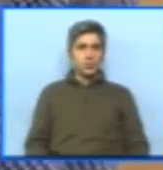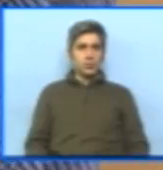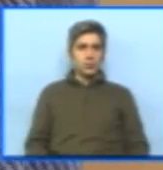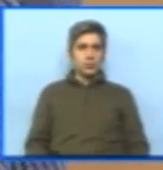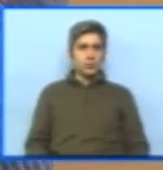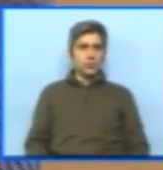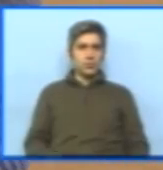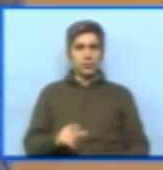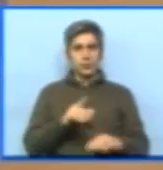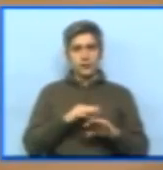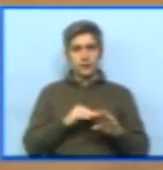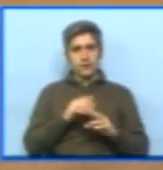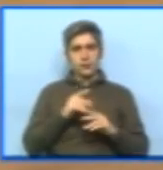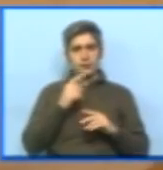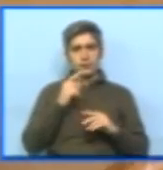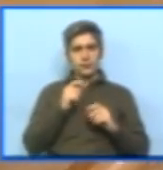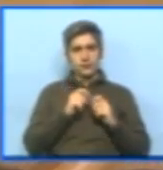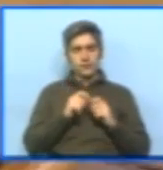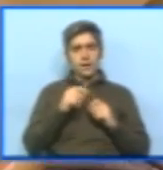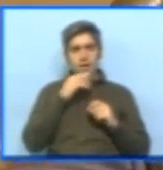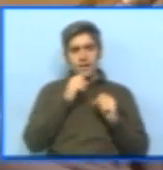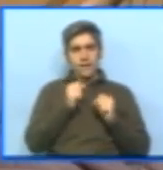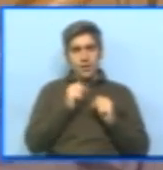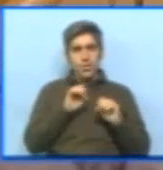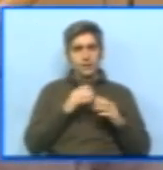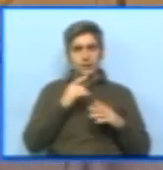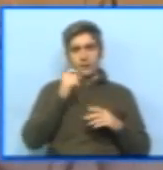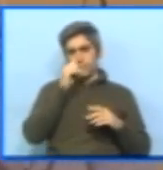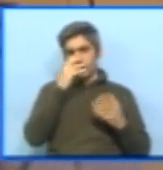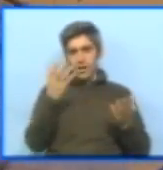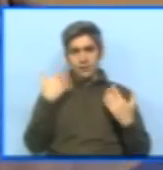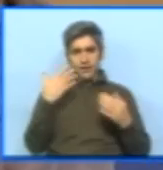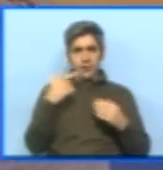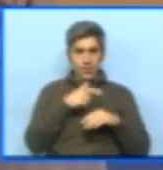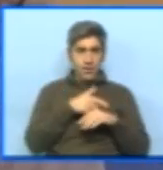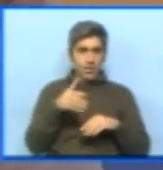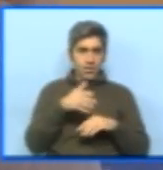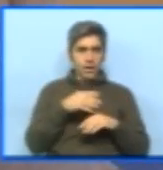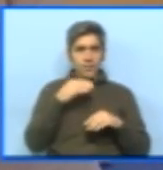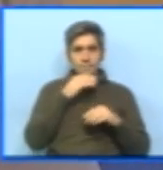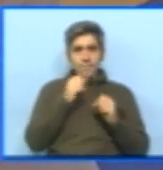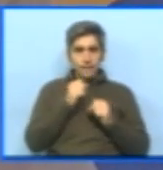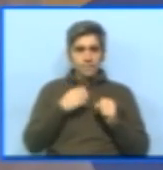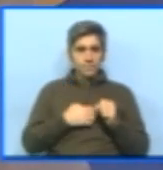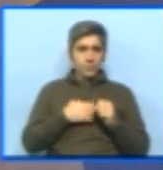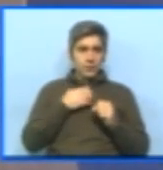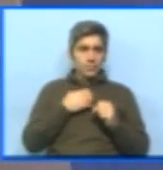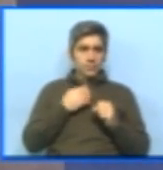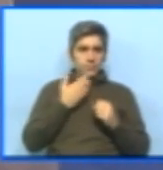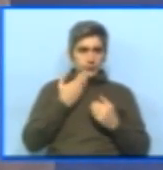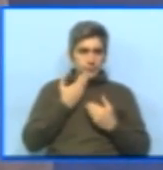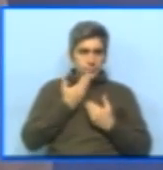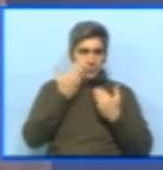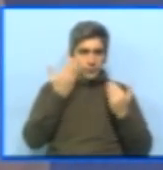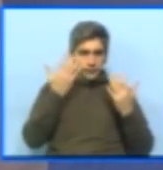É feita durante o período ainda de inverno, início da primavera, e por isso também o frio se faz sentir, especialmente de madrugada.